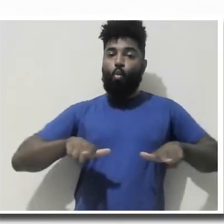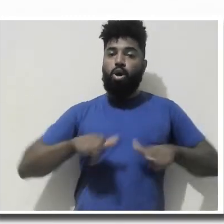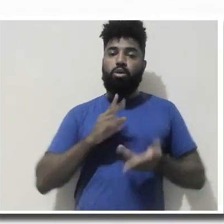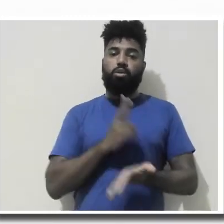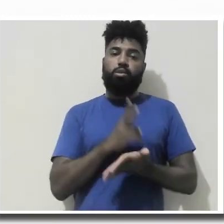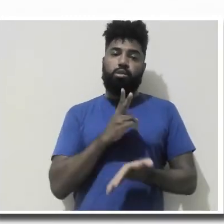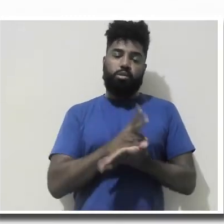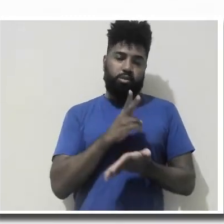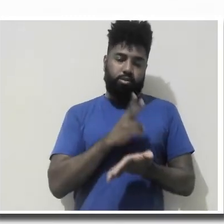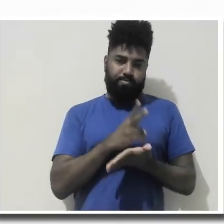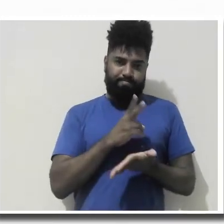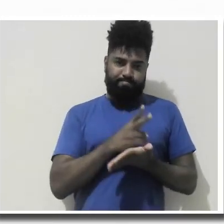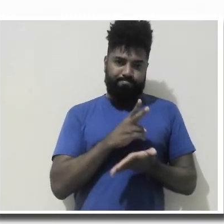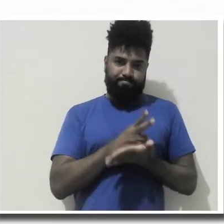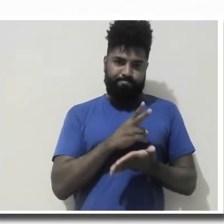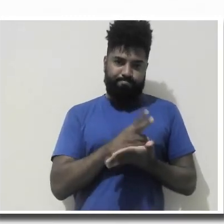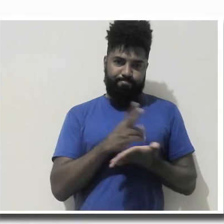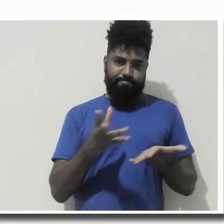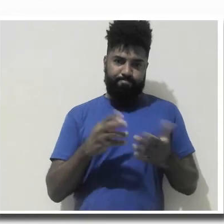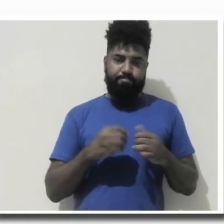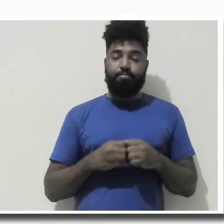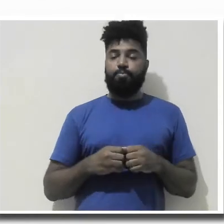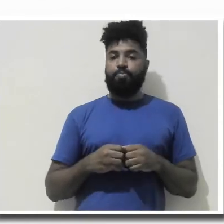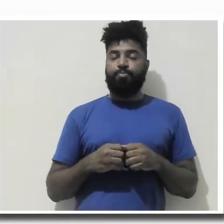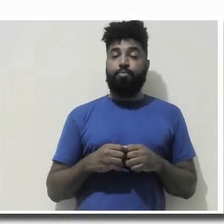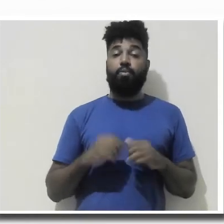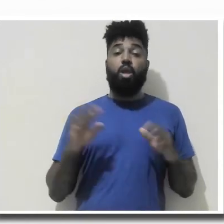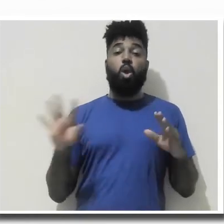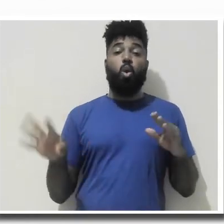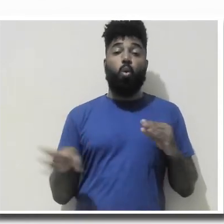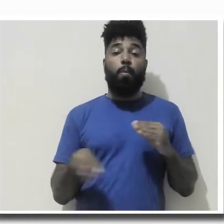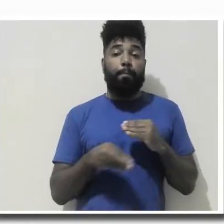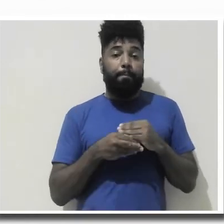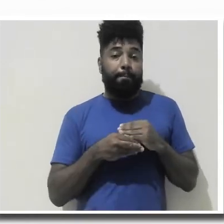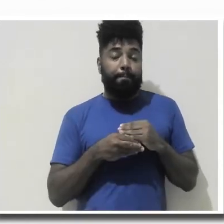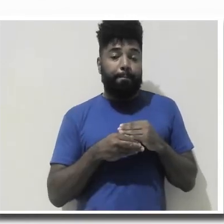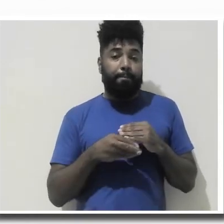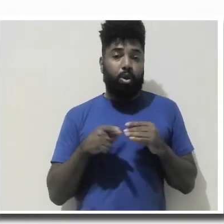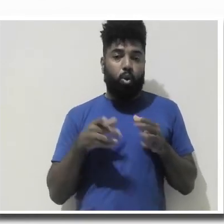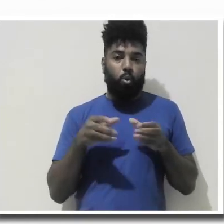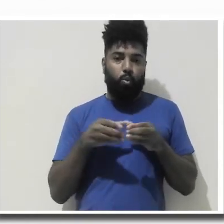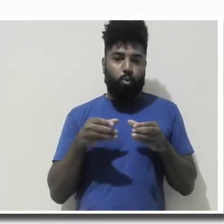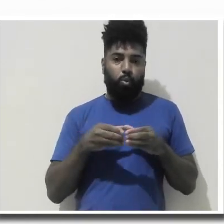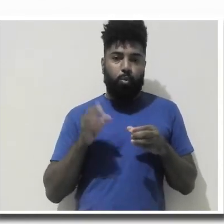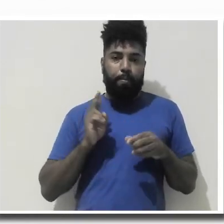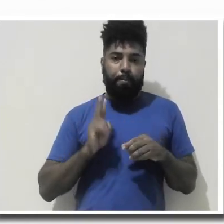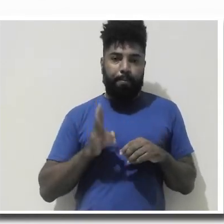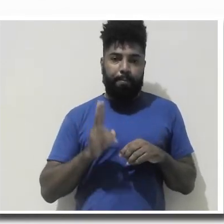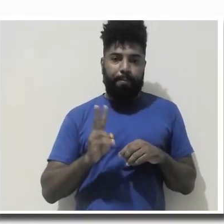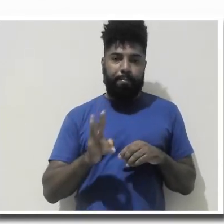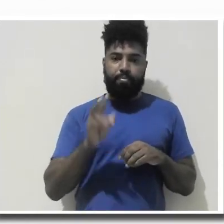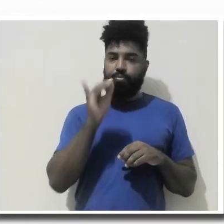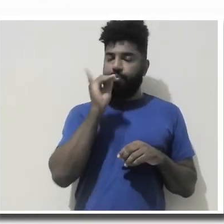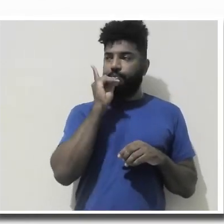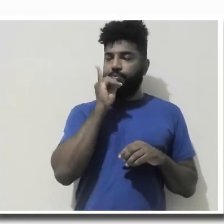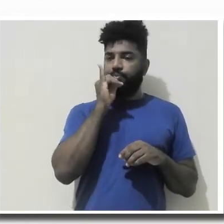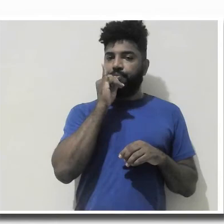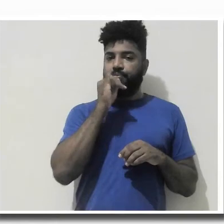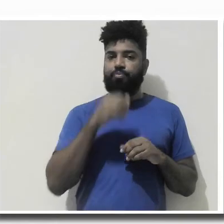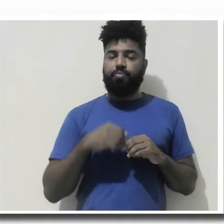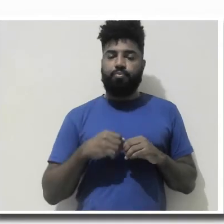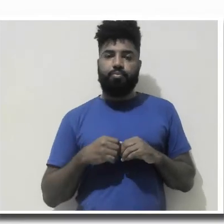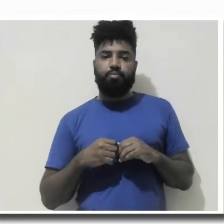E se aplicarmos diversas vezes o complementar no mesmo conjunto? Então, por exemplo,